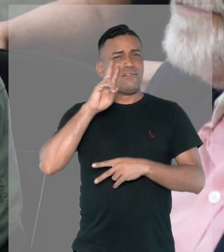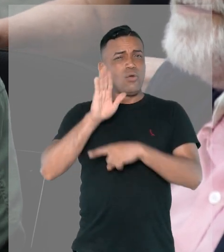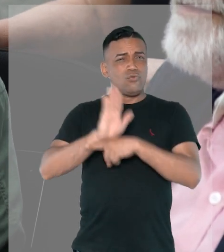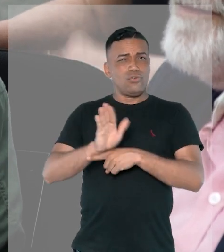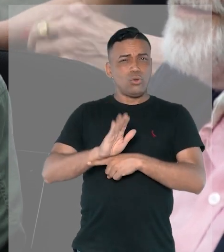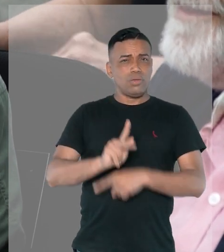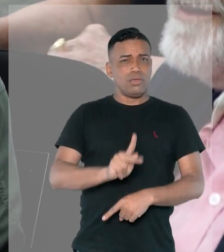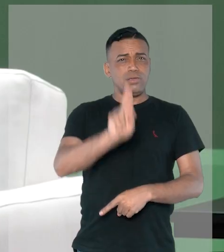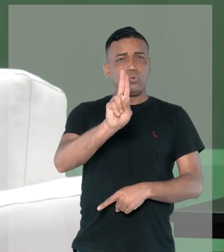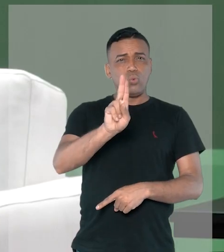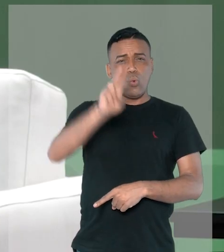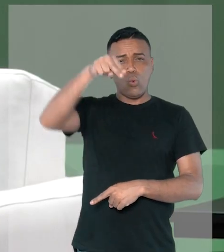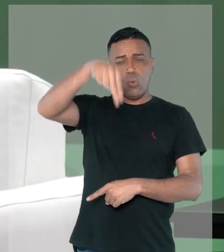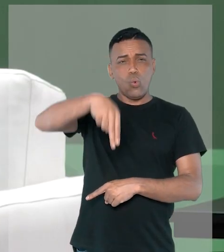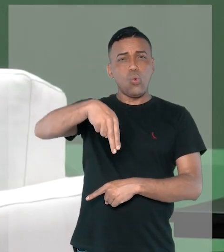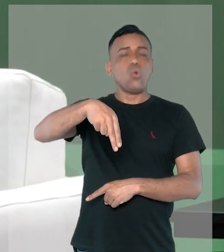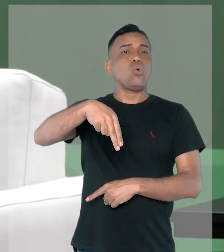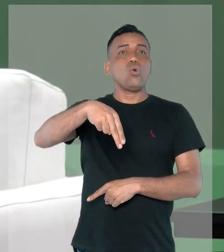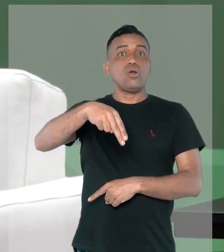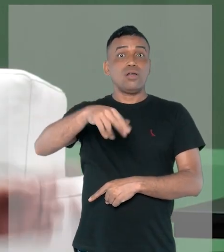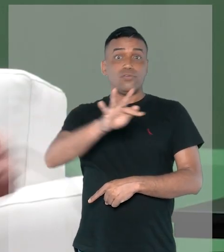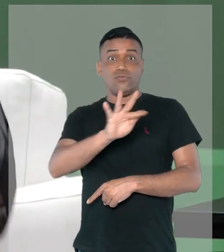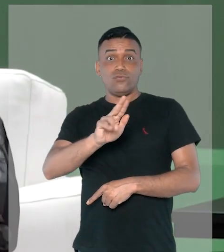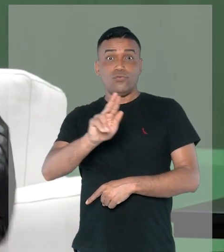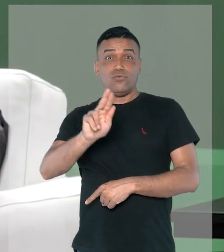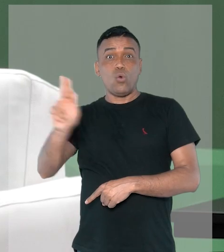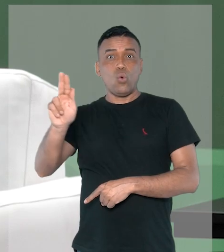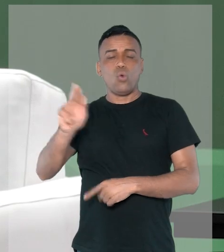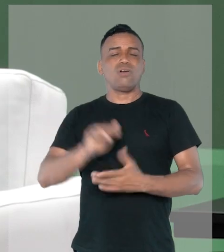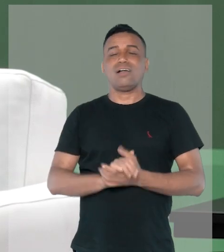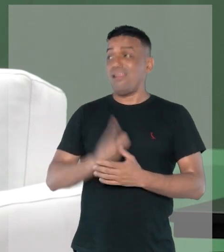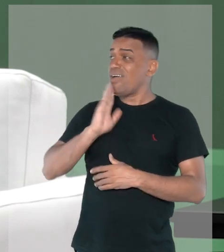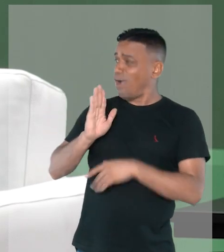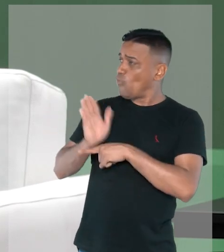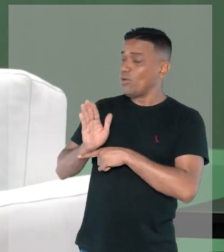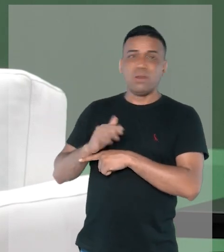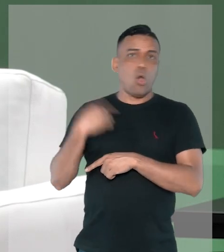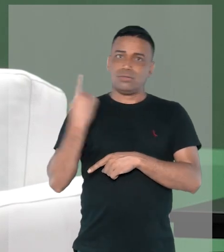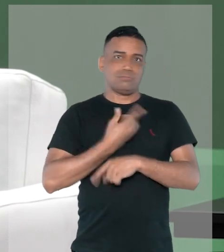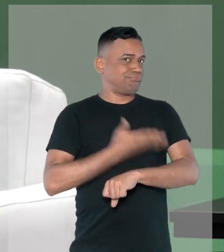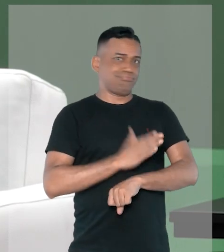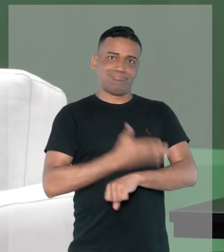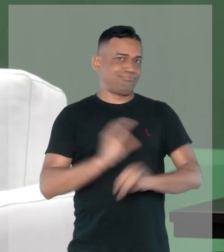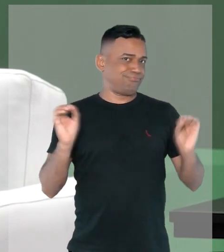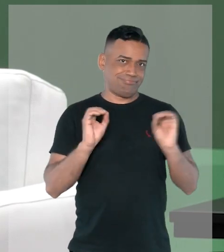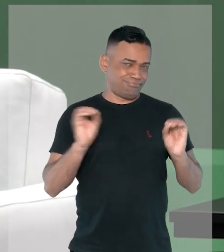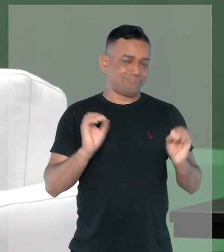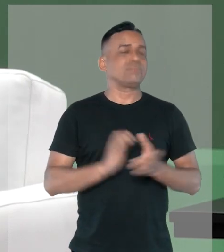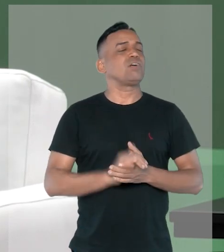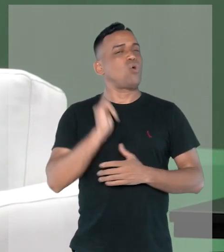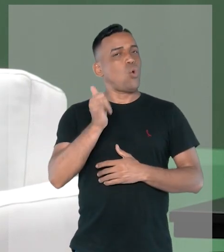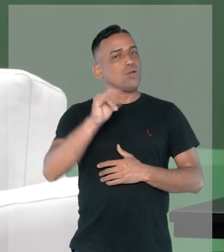Kung Fu, né? Não, é legal o Kung Fu, né? Mas não é, não, a gente não pratica, não. Então, eu vou contar um pouquinho